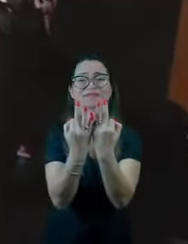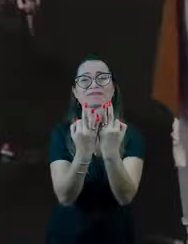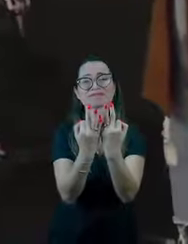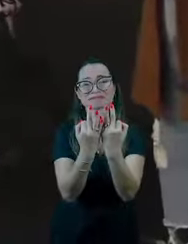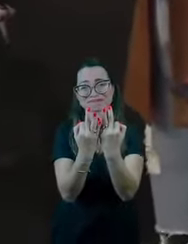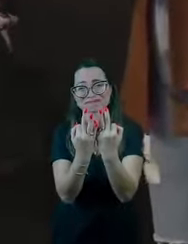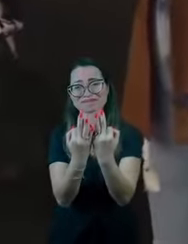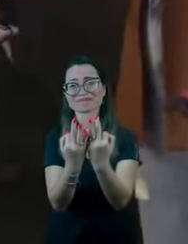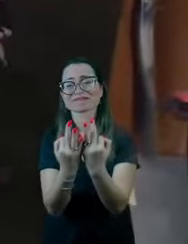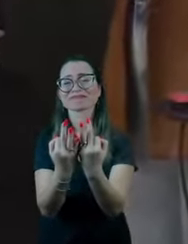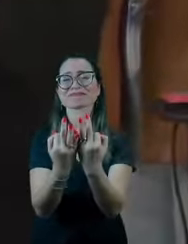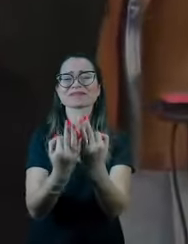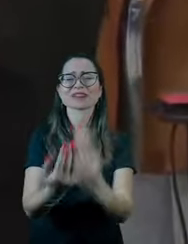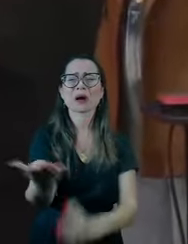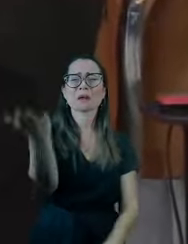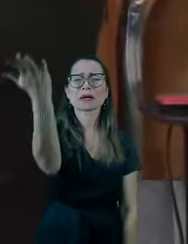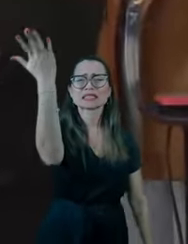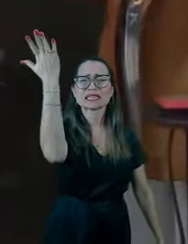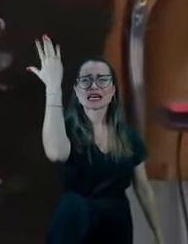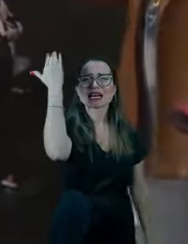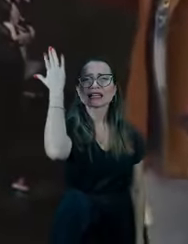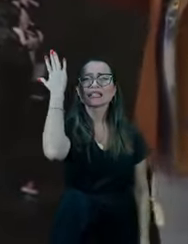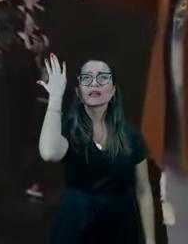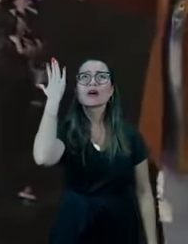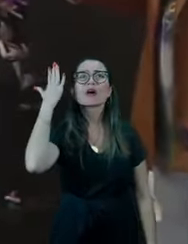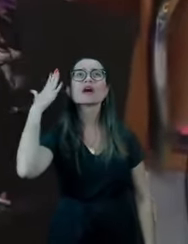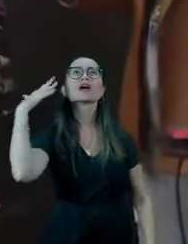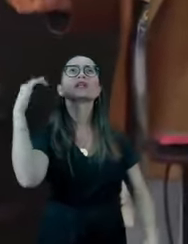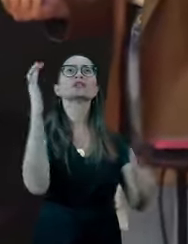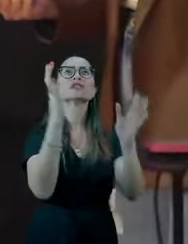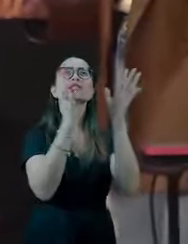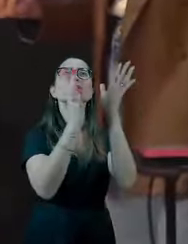irmão. Quando Jesus